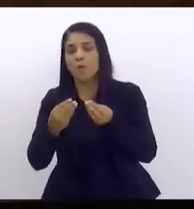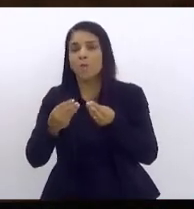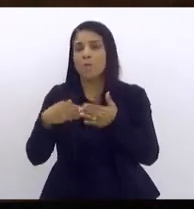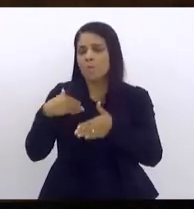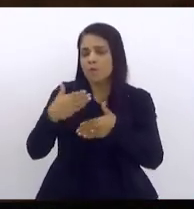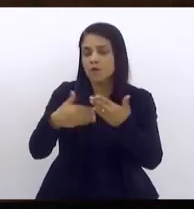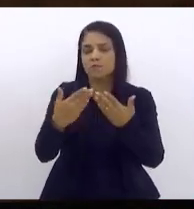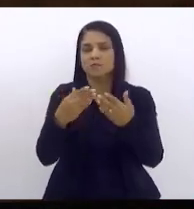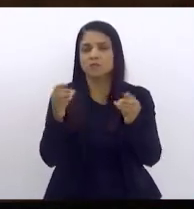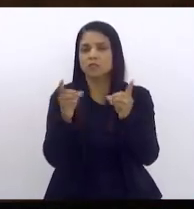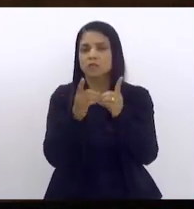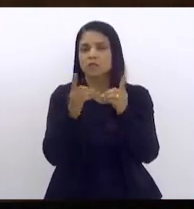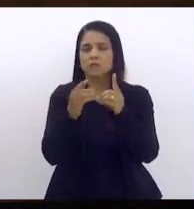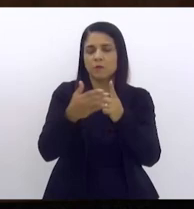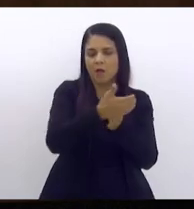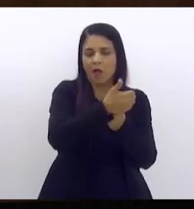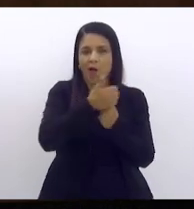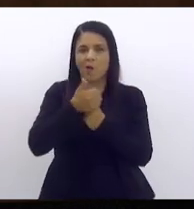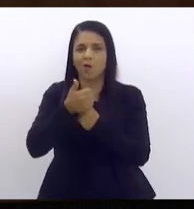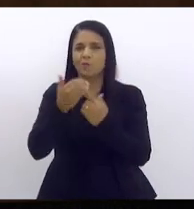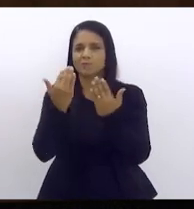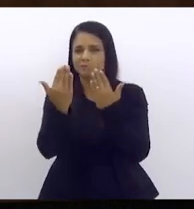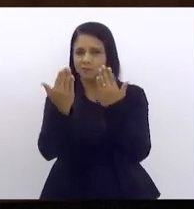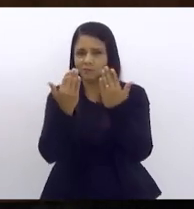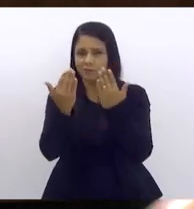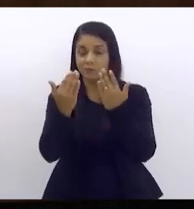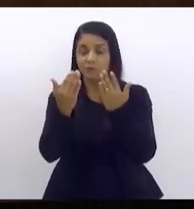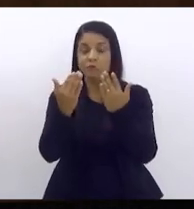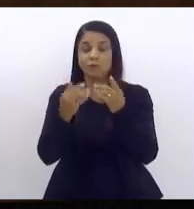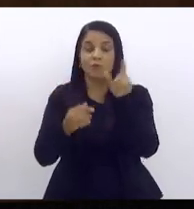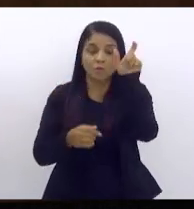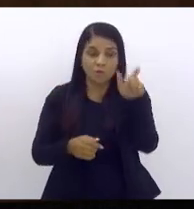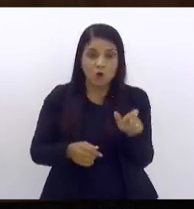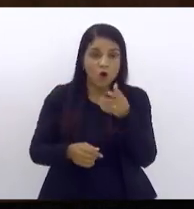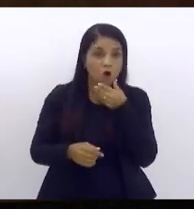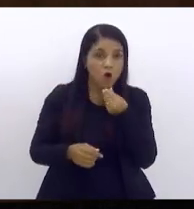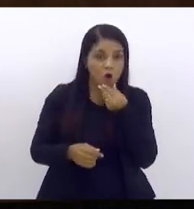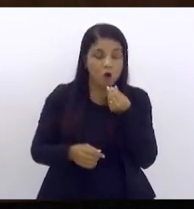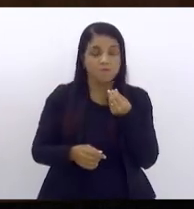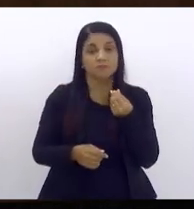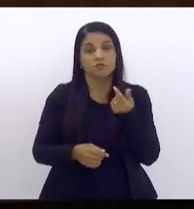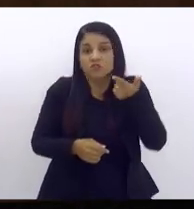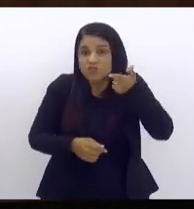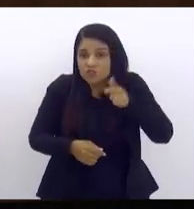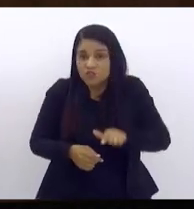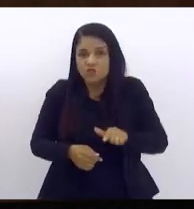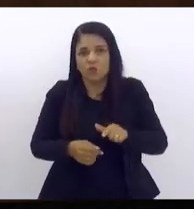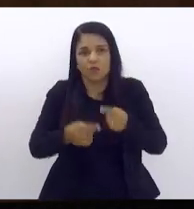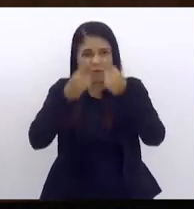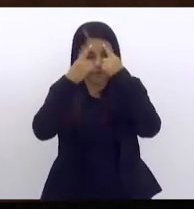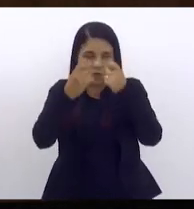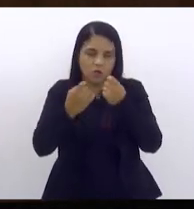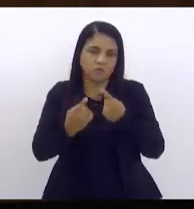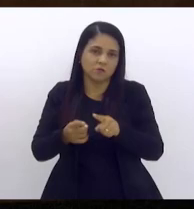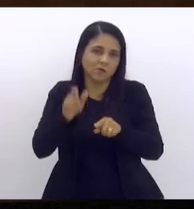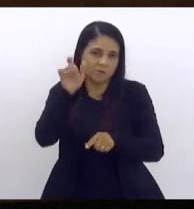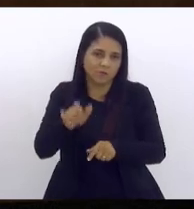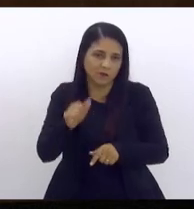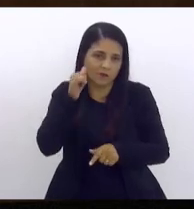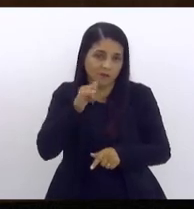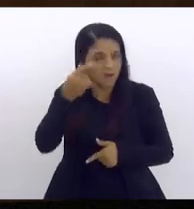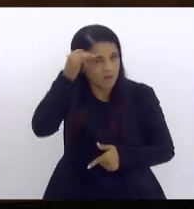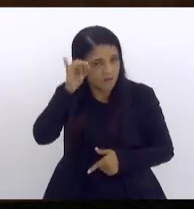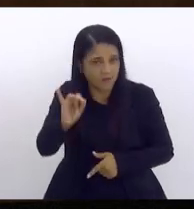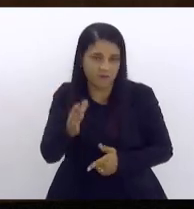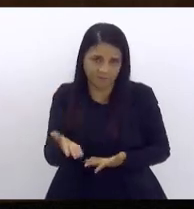psicológico de atendimento e acolhimento psicológico para que esse agressor não volte a violentar também outras mulheres.